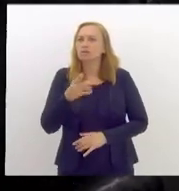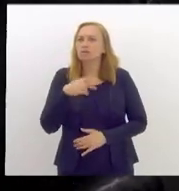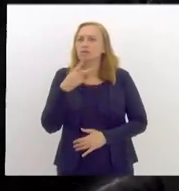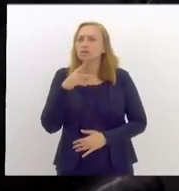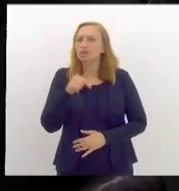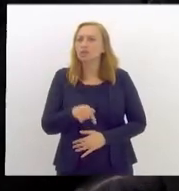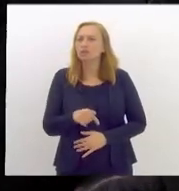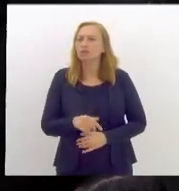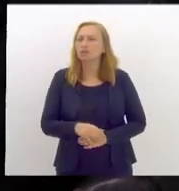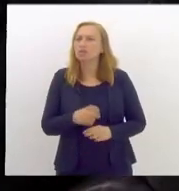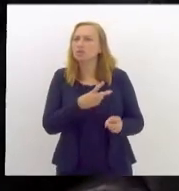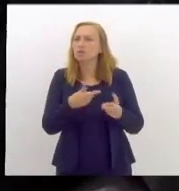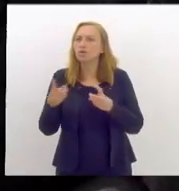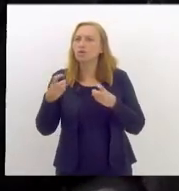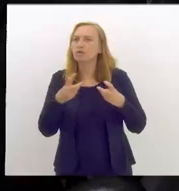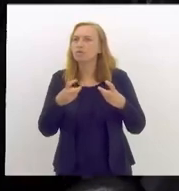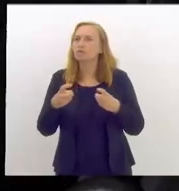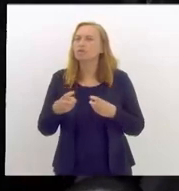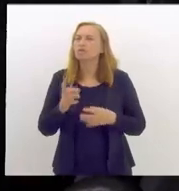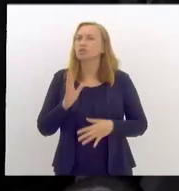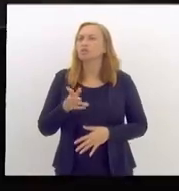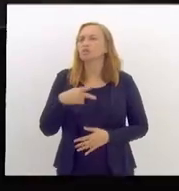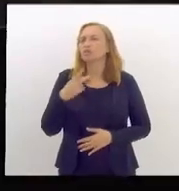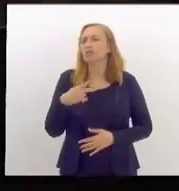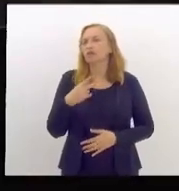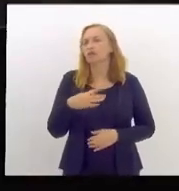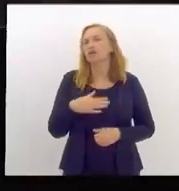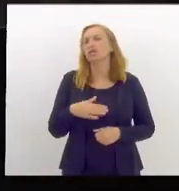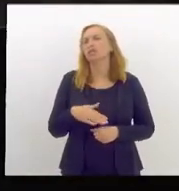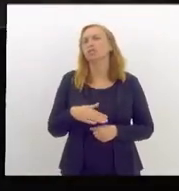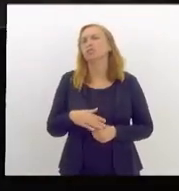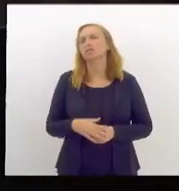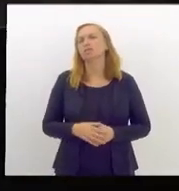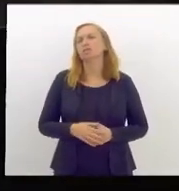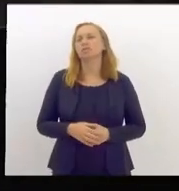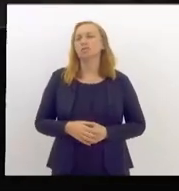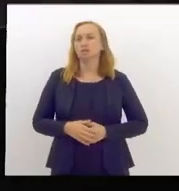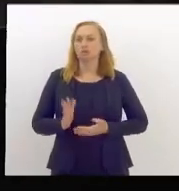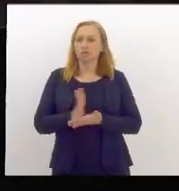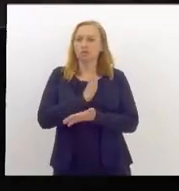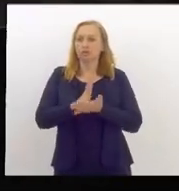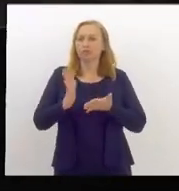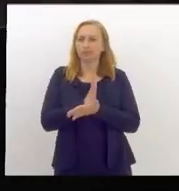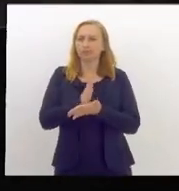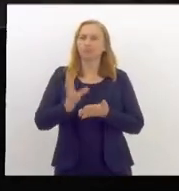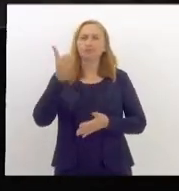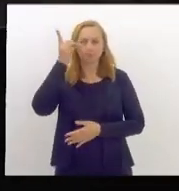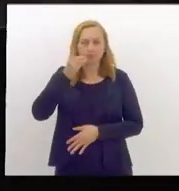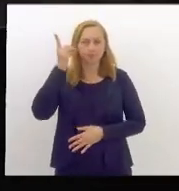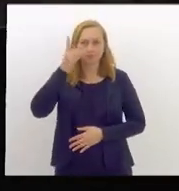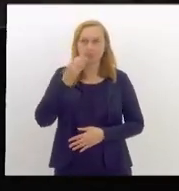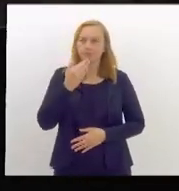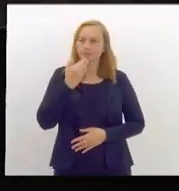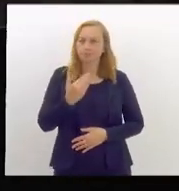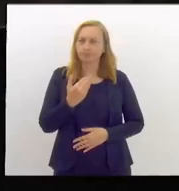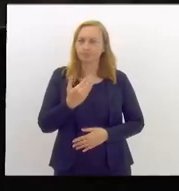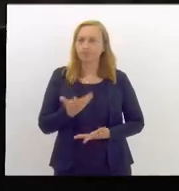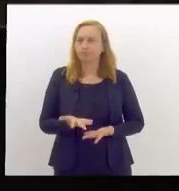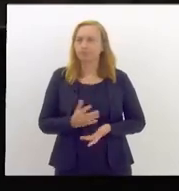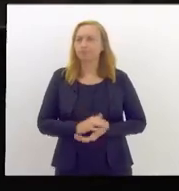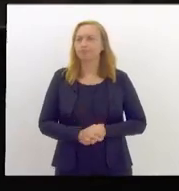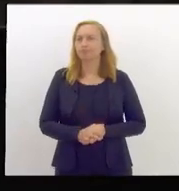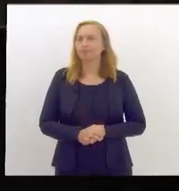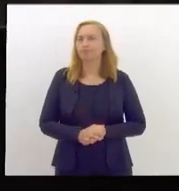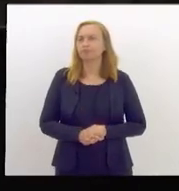aqui uma observação Como já foi conversado entre alguns deputados né que a solicitação foi uma